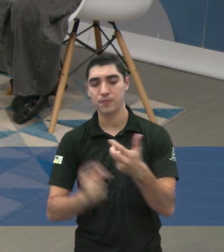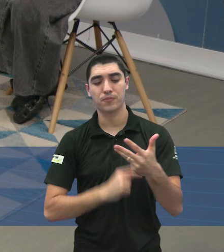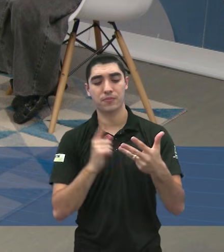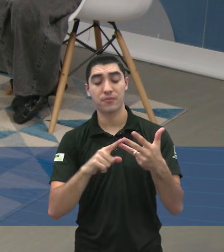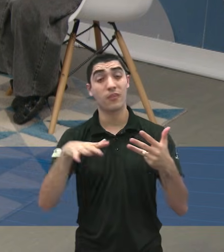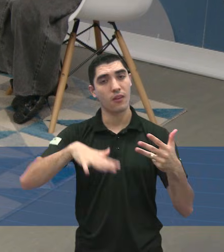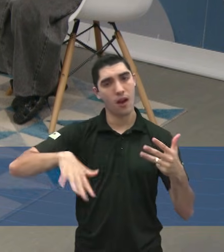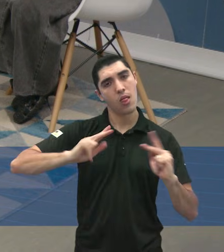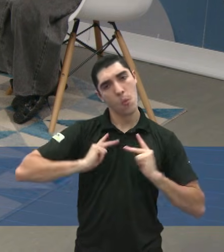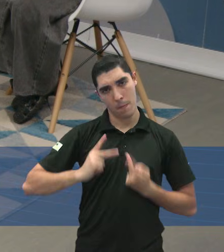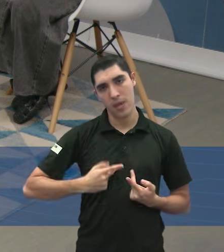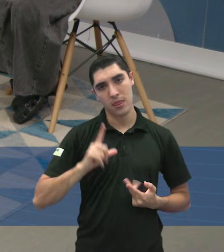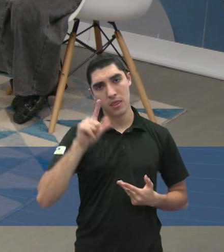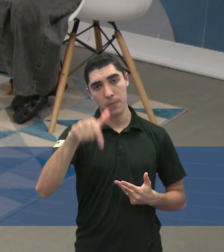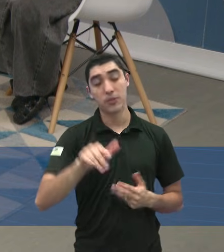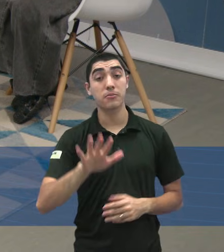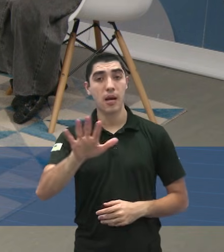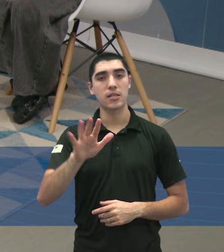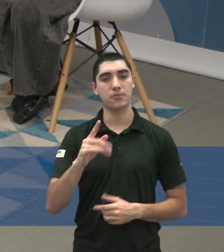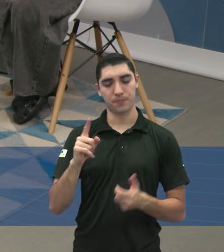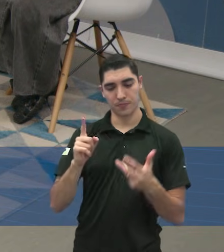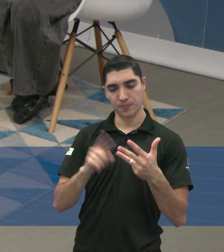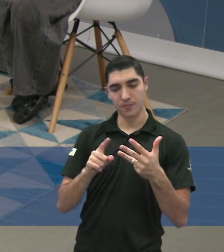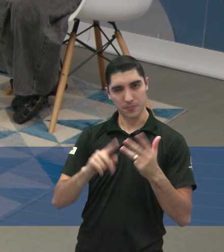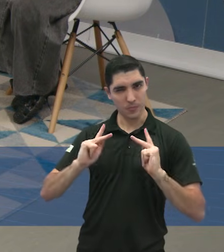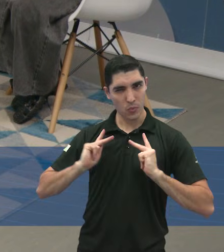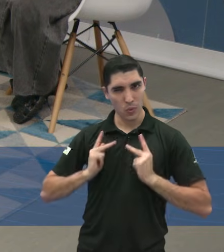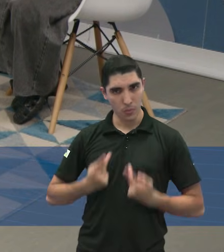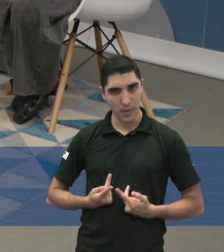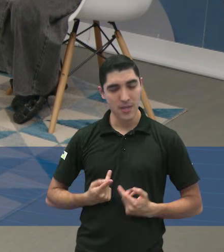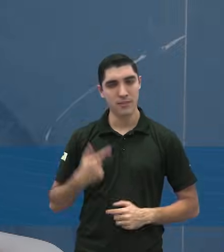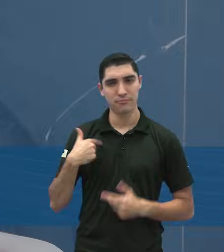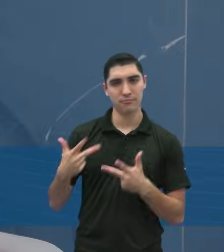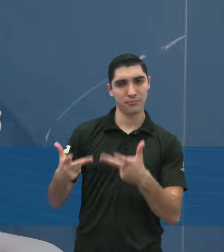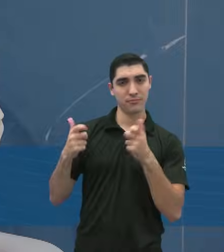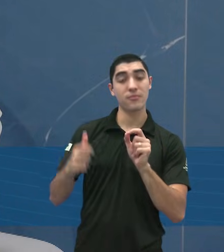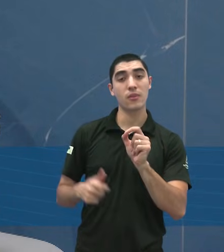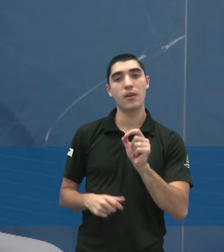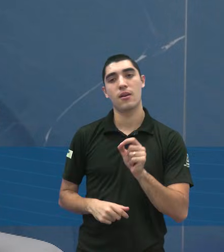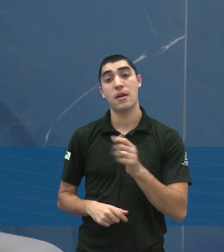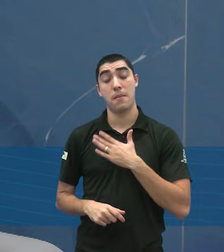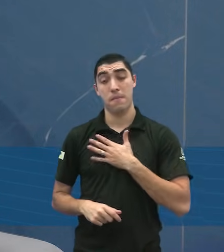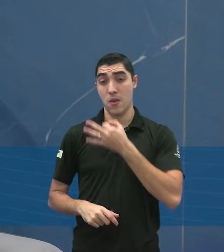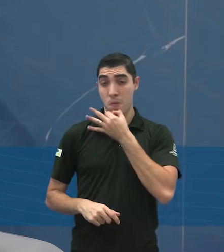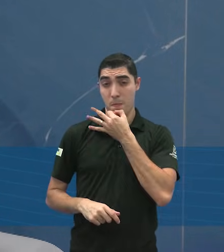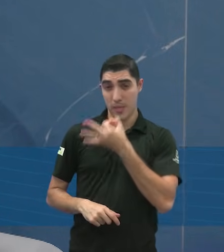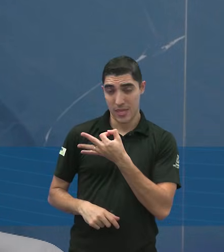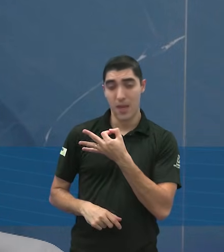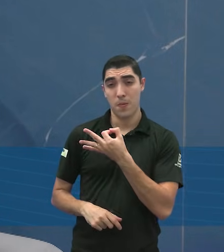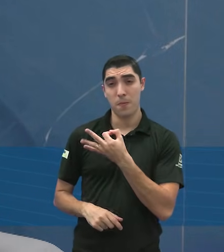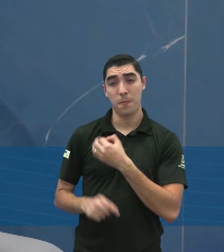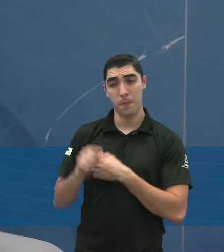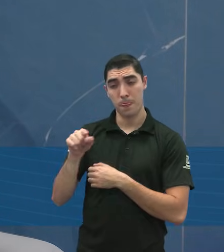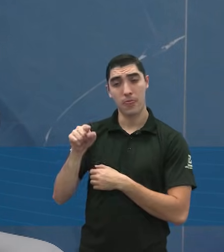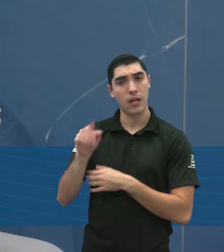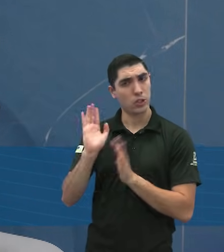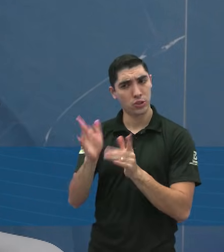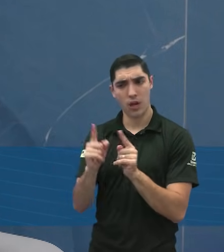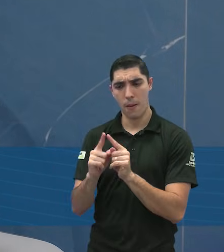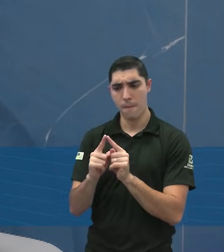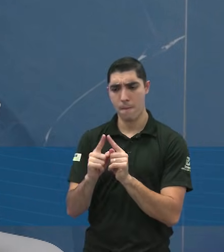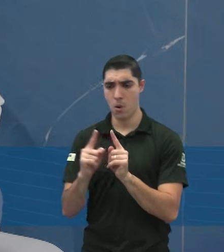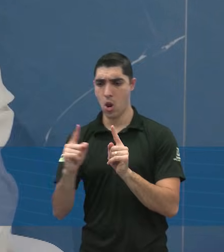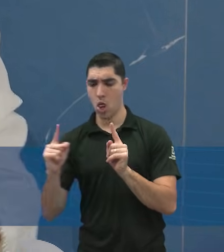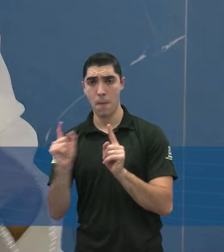né? Vou começar pela área de humanas. Eu acho que a primeira questão que teve um aumento expressivo para a